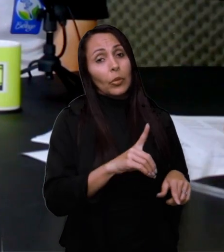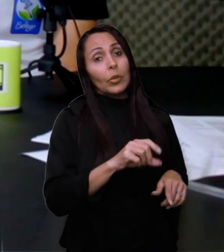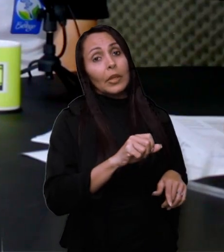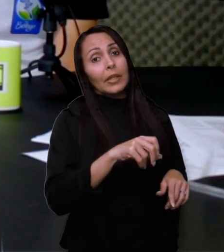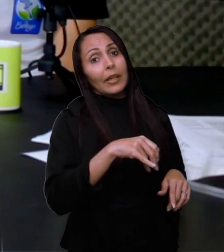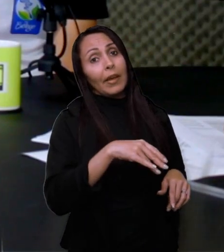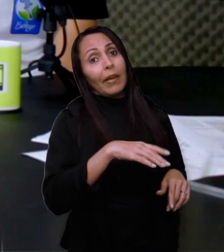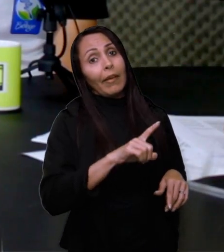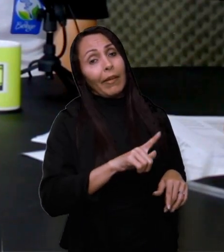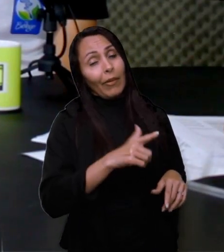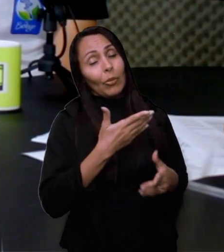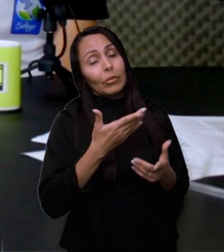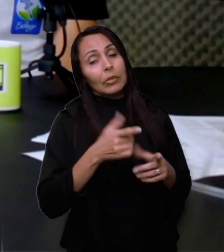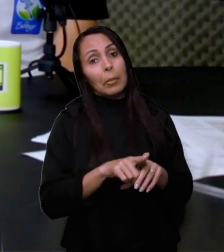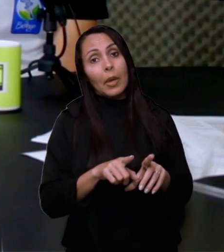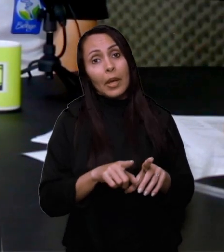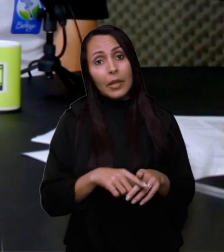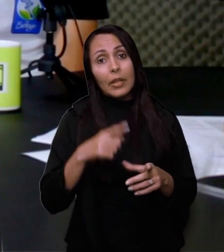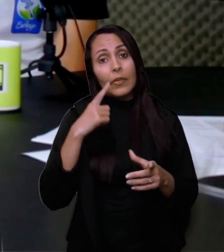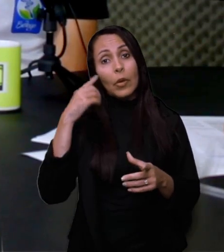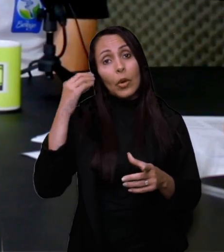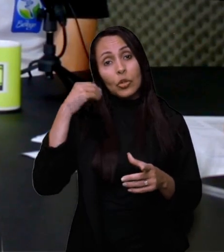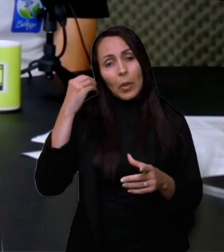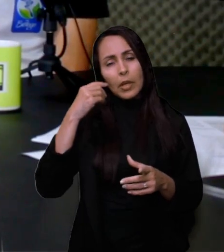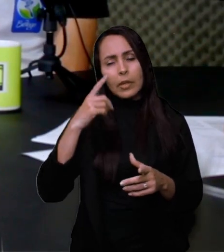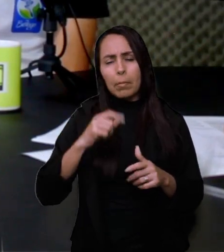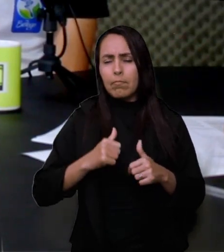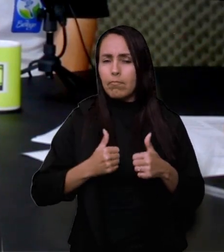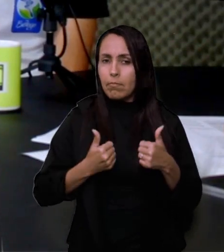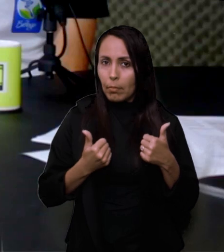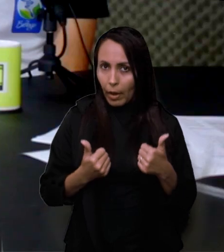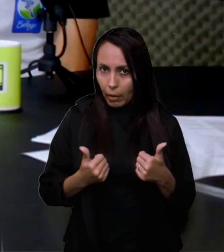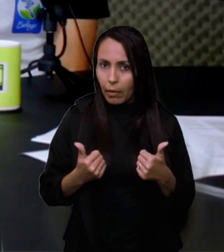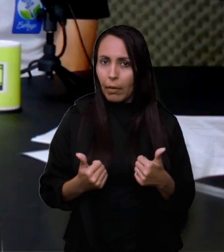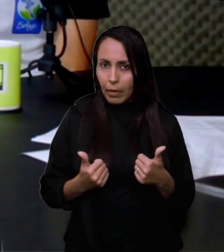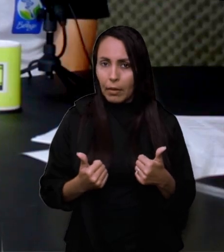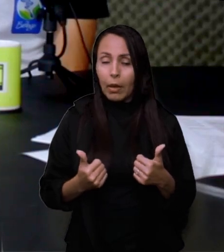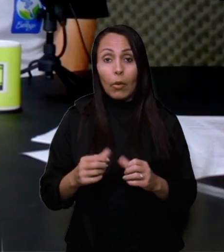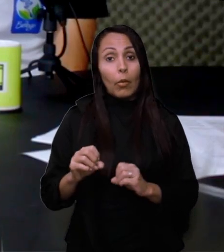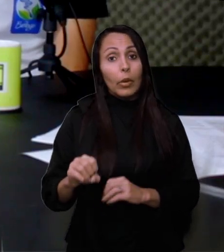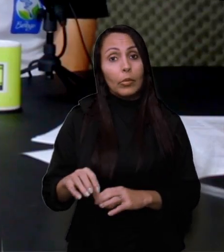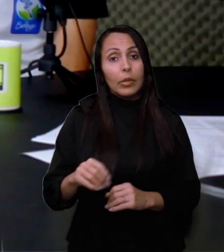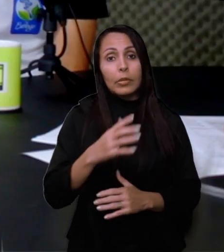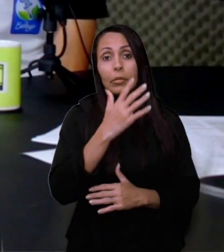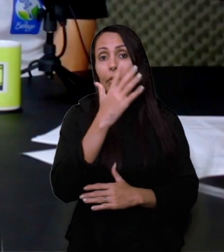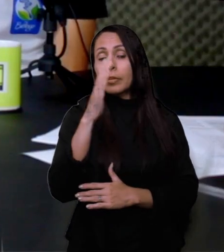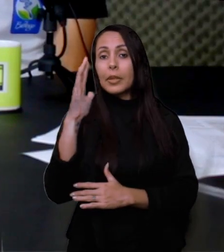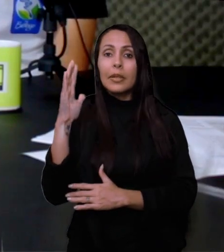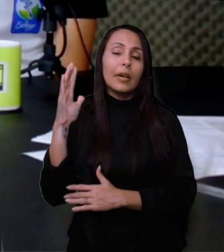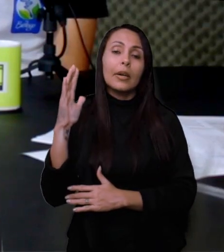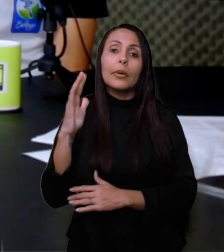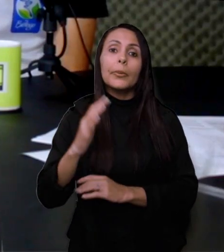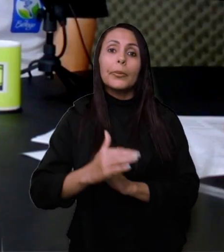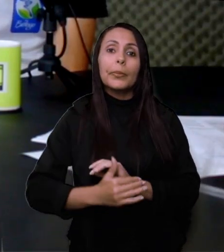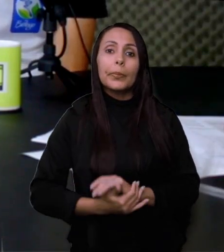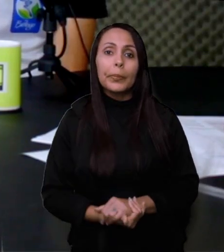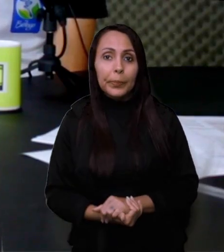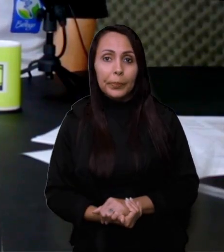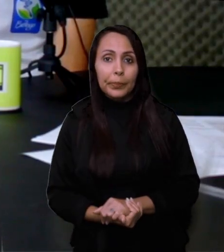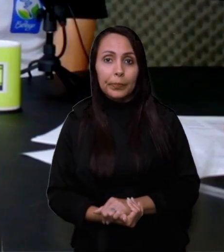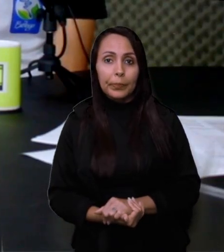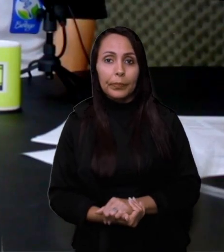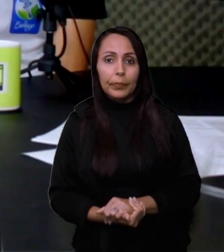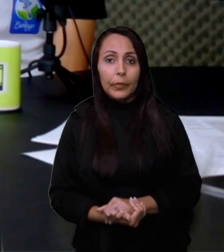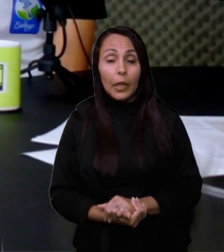foi o do Aedes aegypti, então tive uma experiência muito bacana com a educação ambiental. E